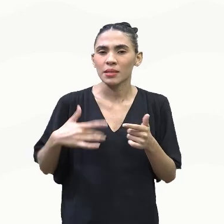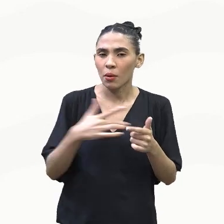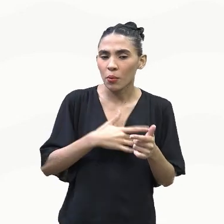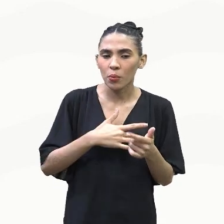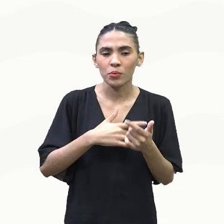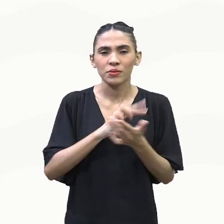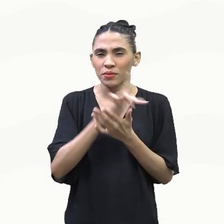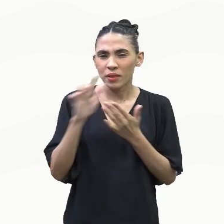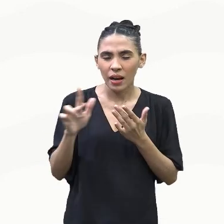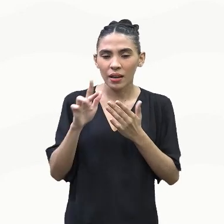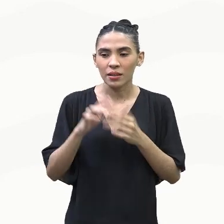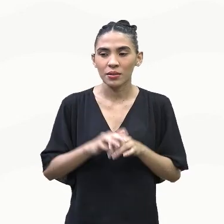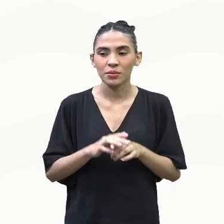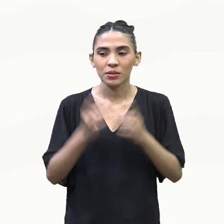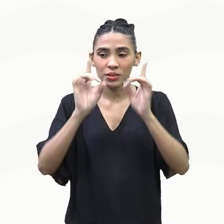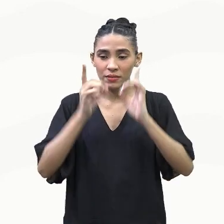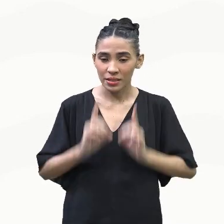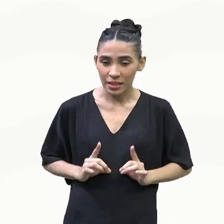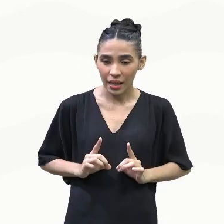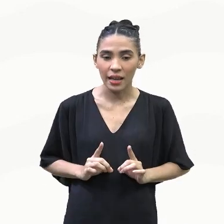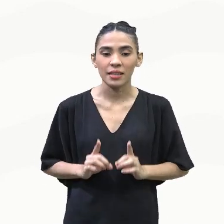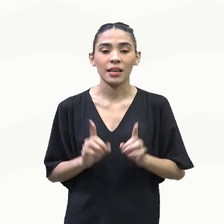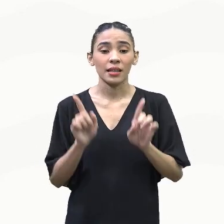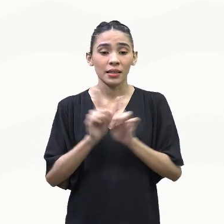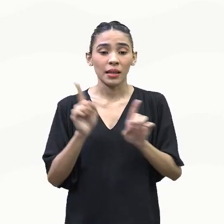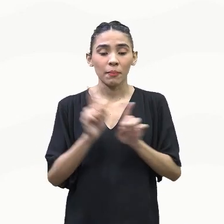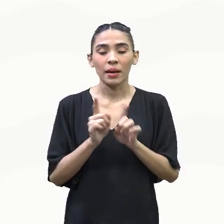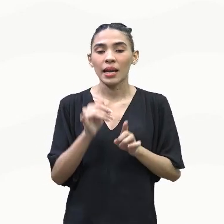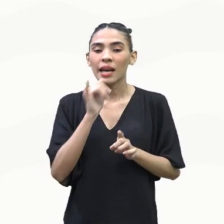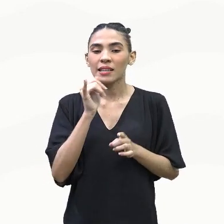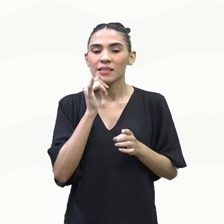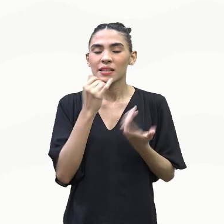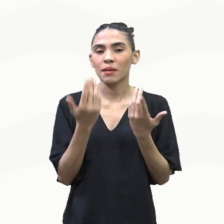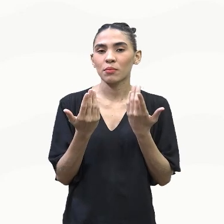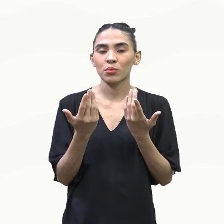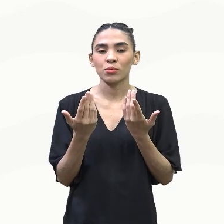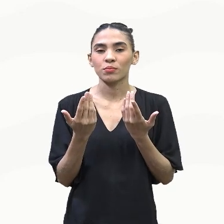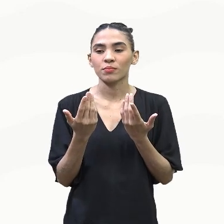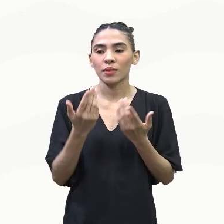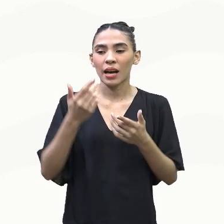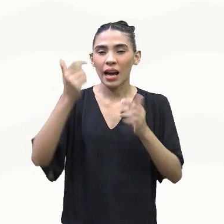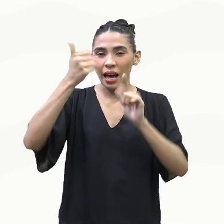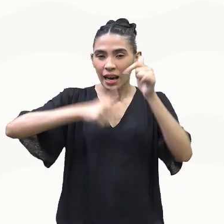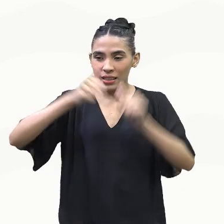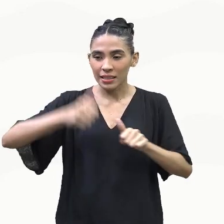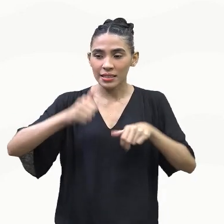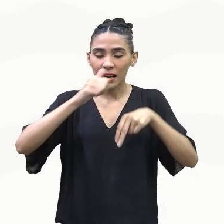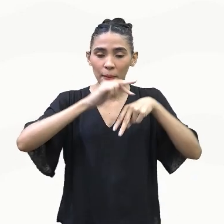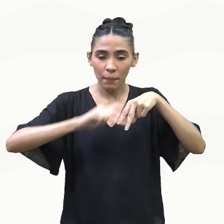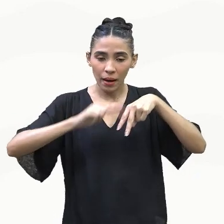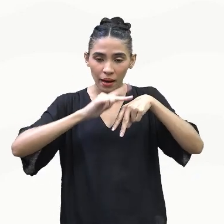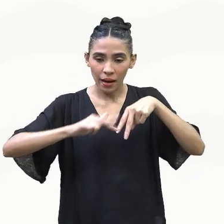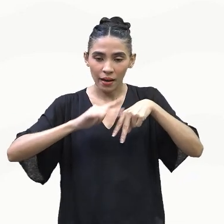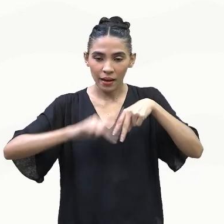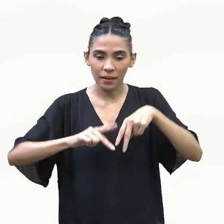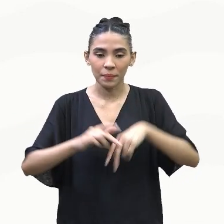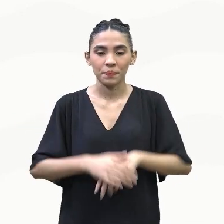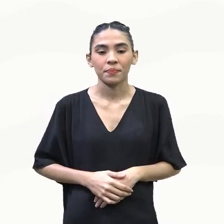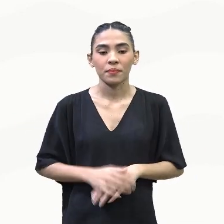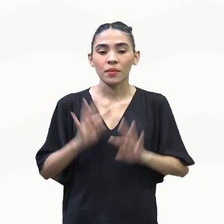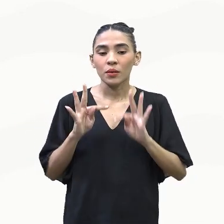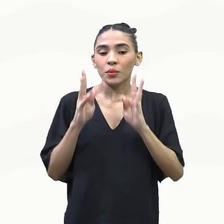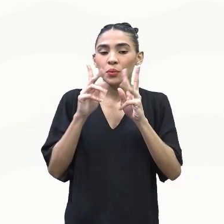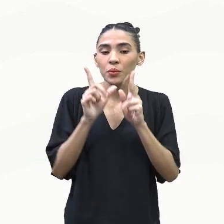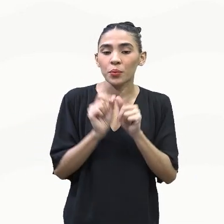como diferentes formas de encarar a sexualidade e a questão de gênero.